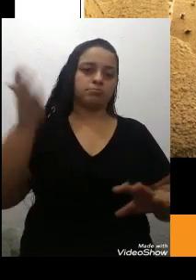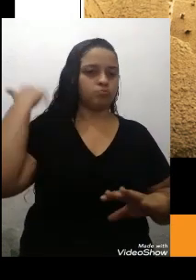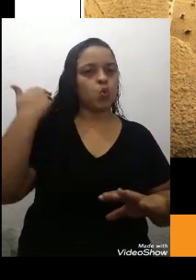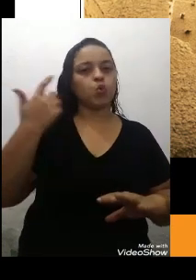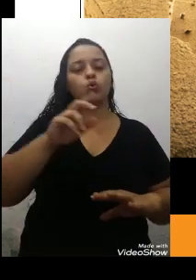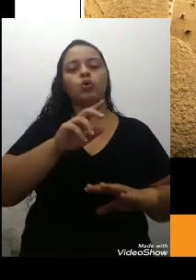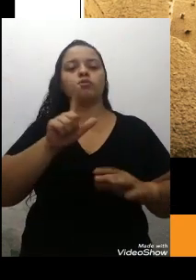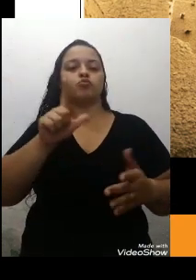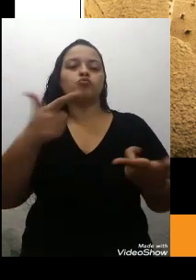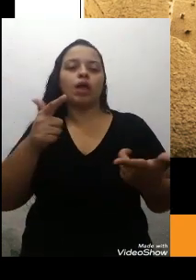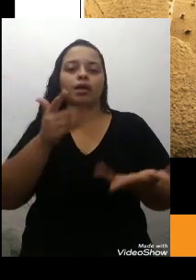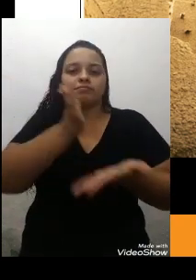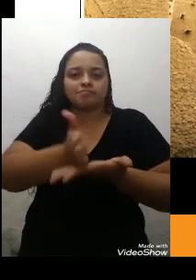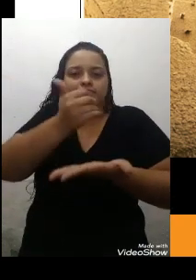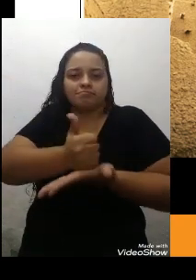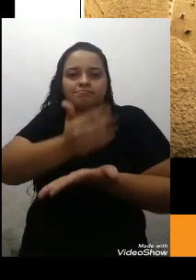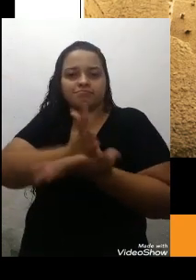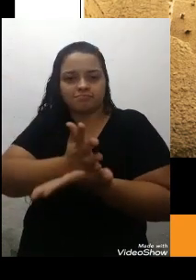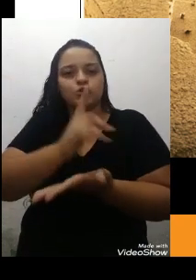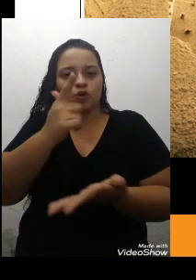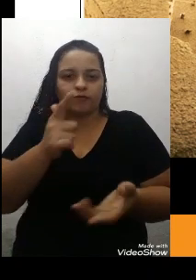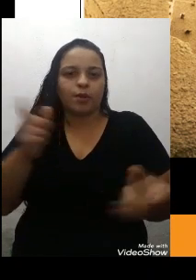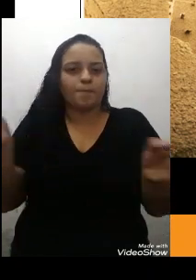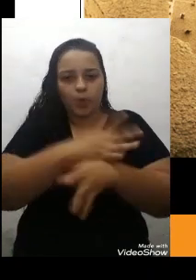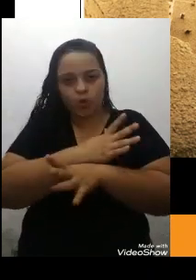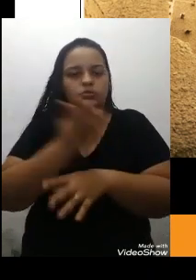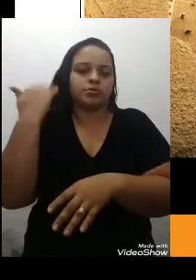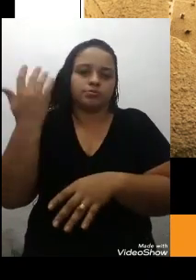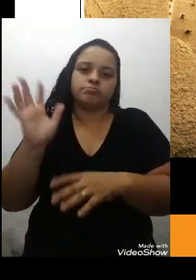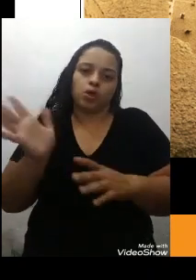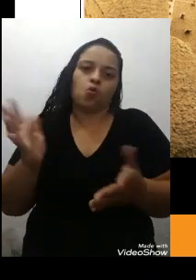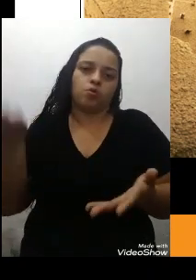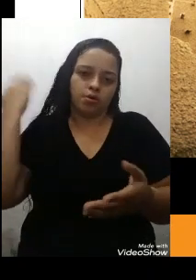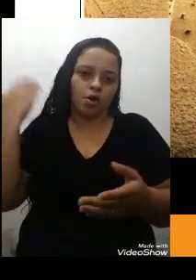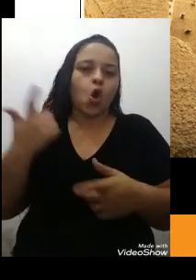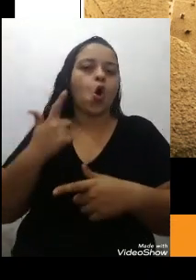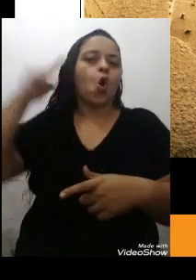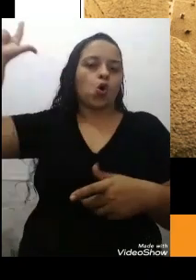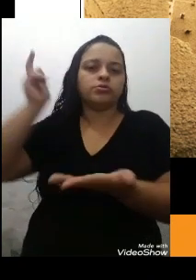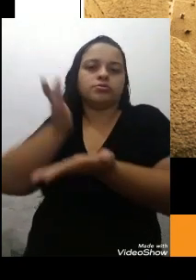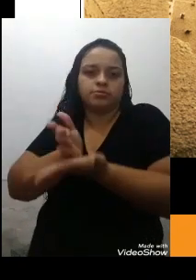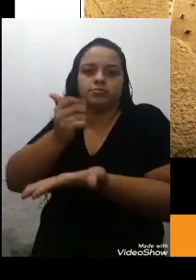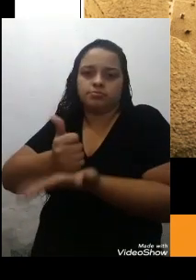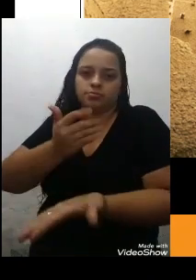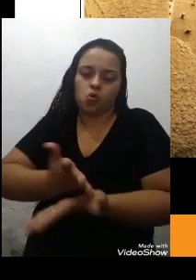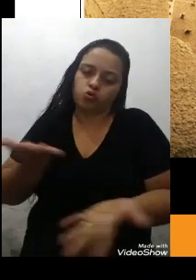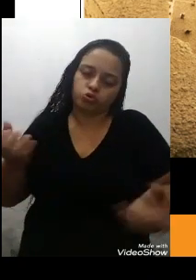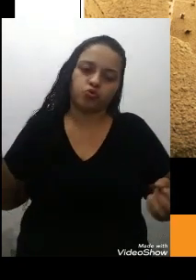fronteiras geográficas estabelecidas como na atualidade, existiam outras fronteiras geográficas,